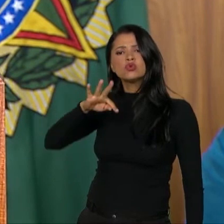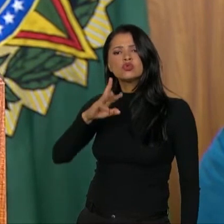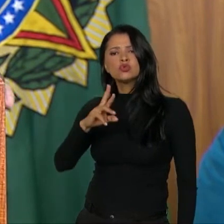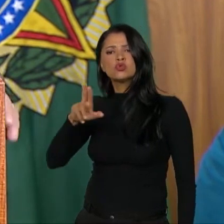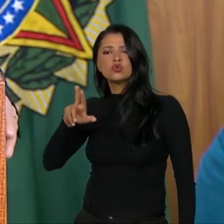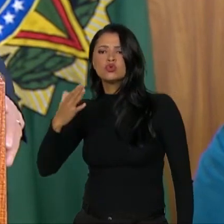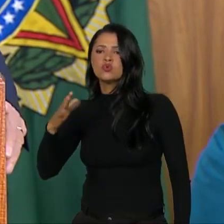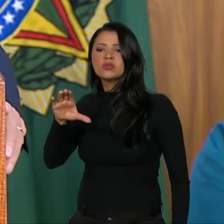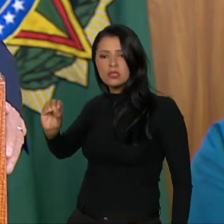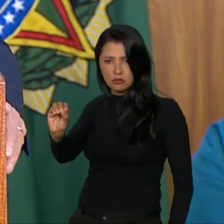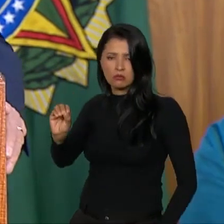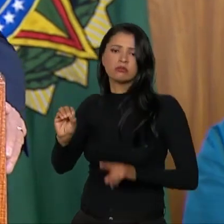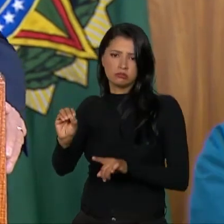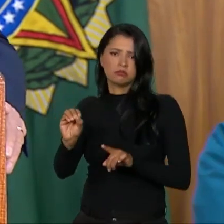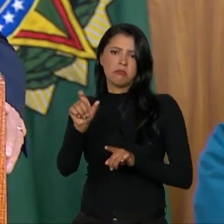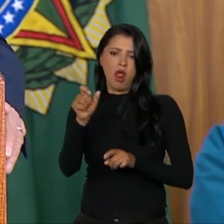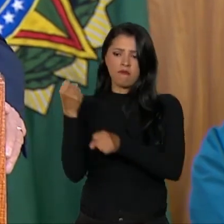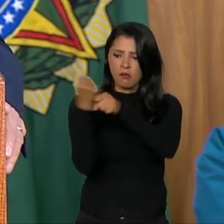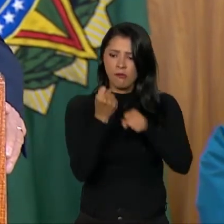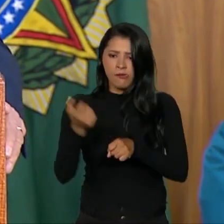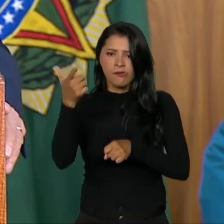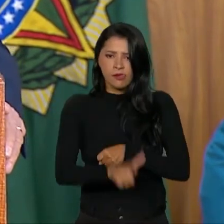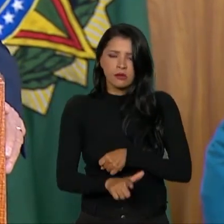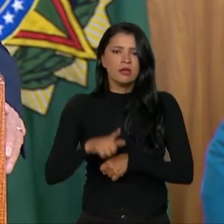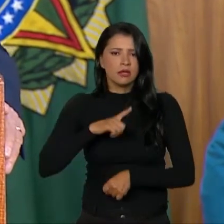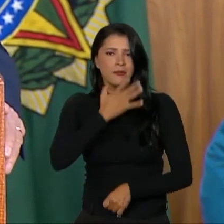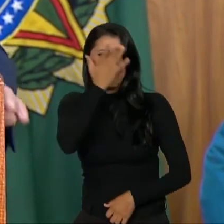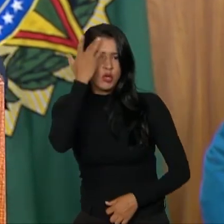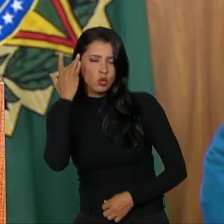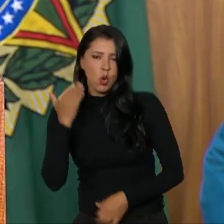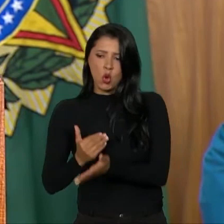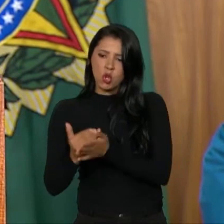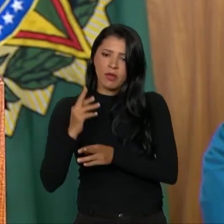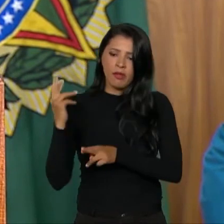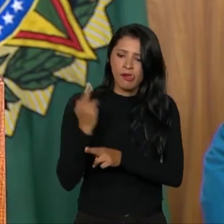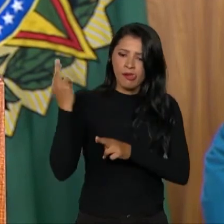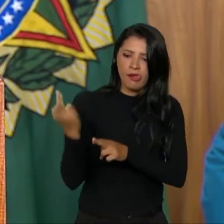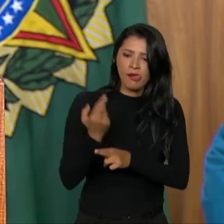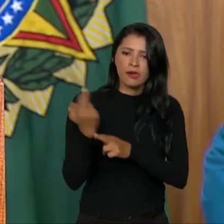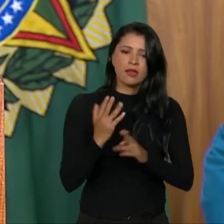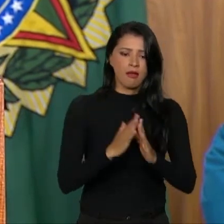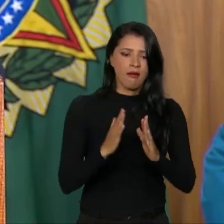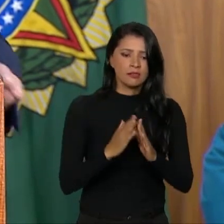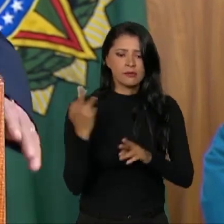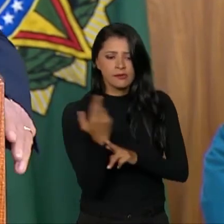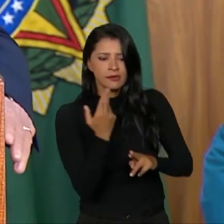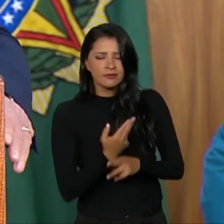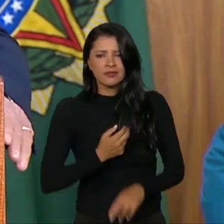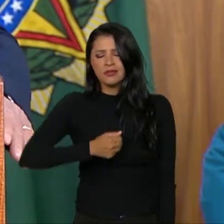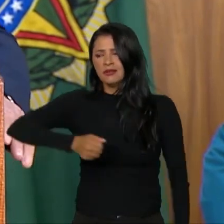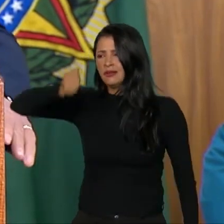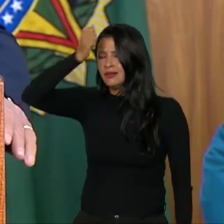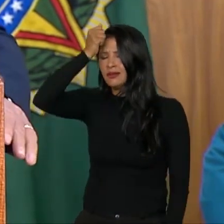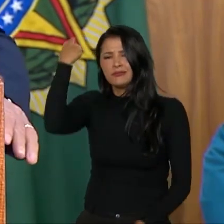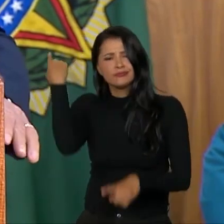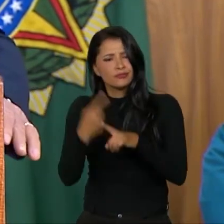Tem muita gente que, quando começa a fazer uma reforma na sua casa, ele se arrepende e fala: por que